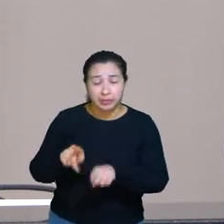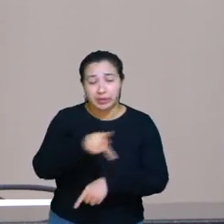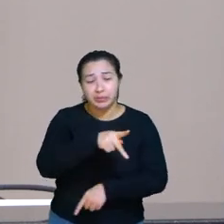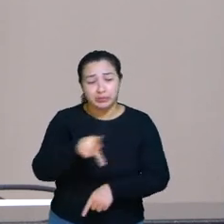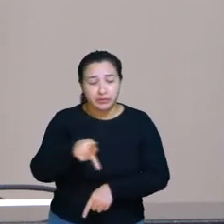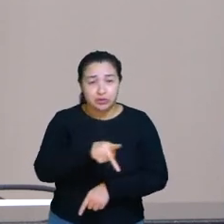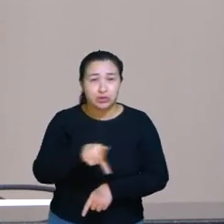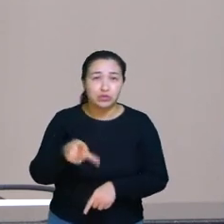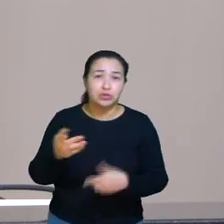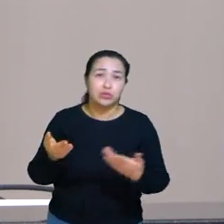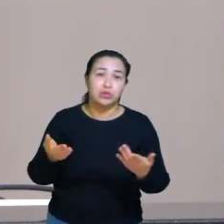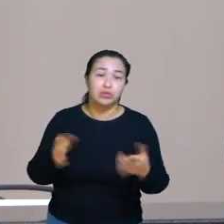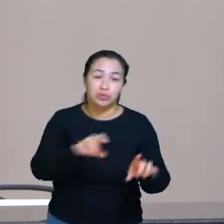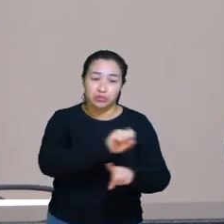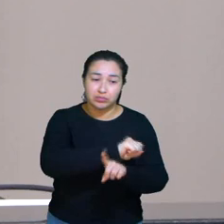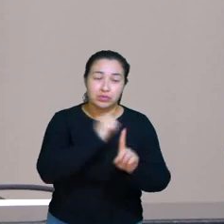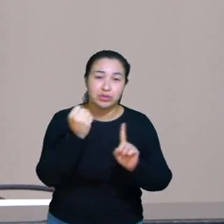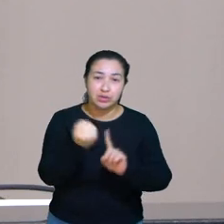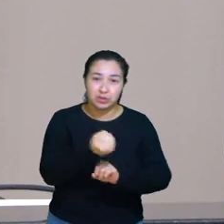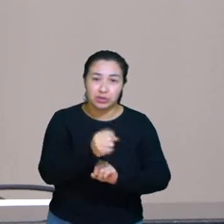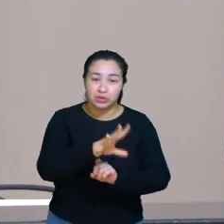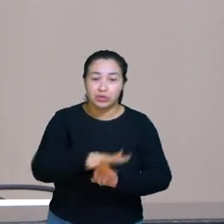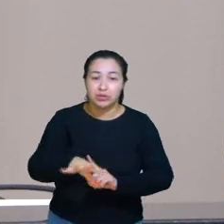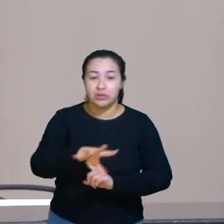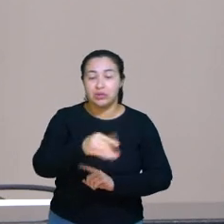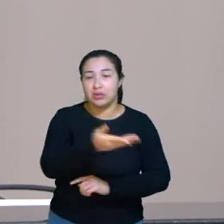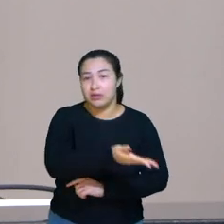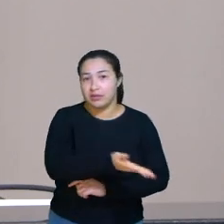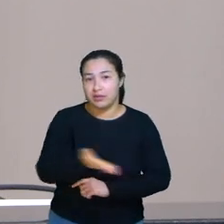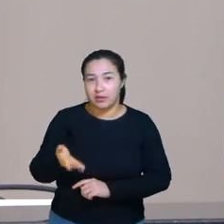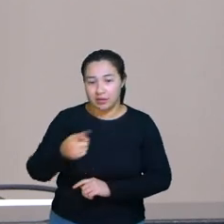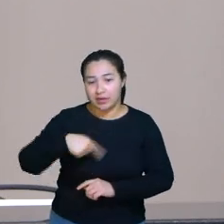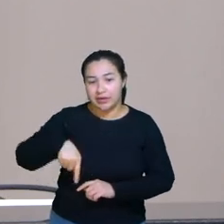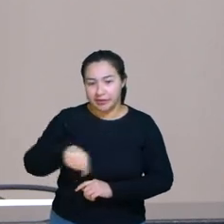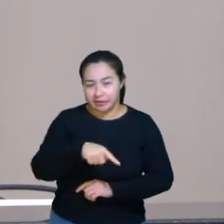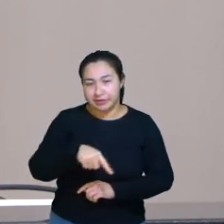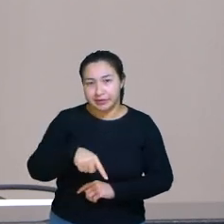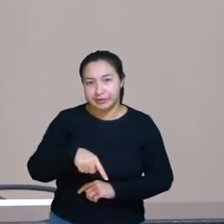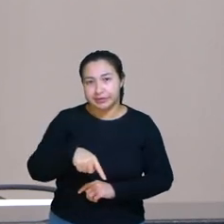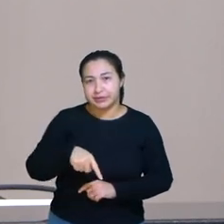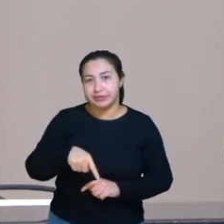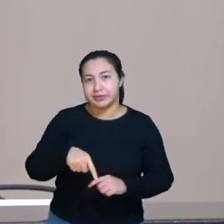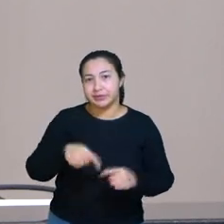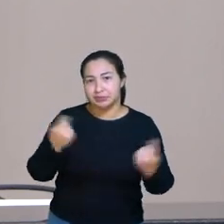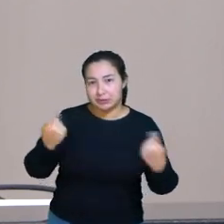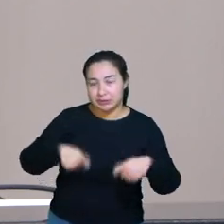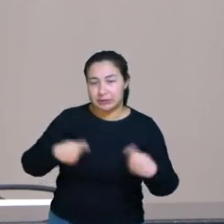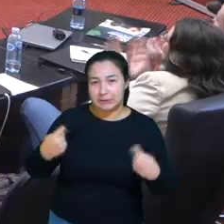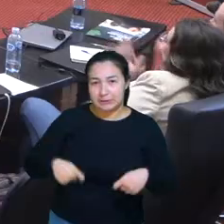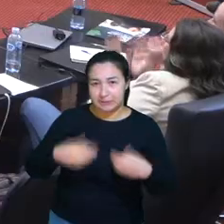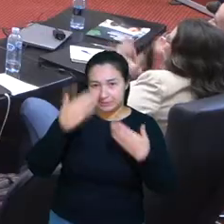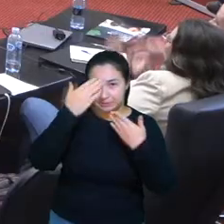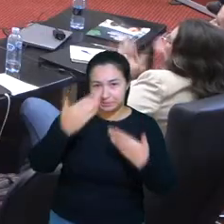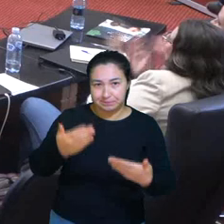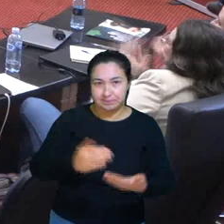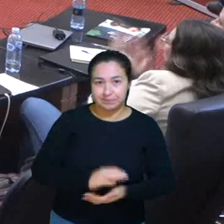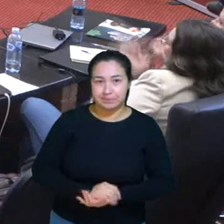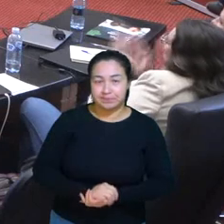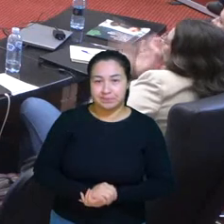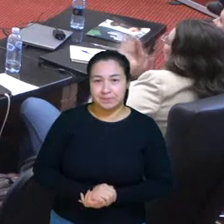Mas também da sociedade que é quem nós servimos basicamente obrigado